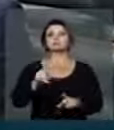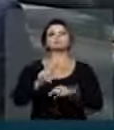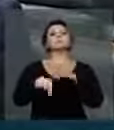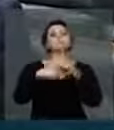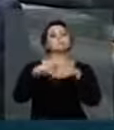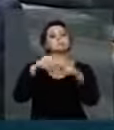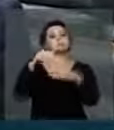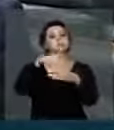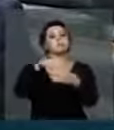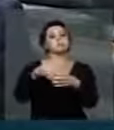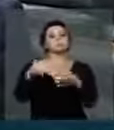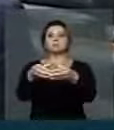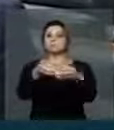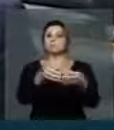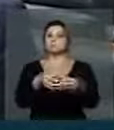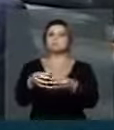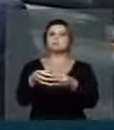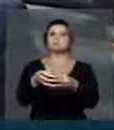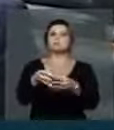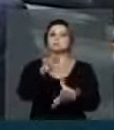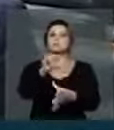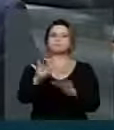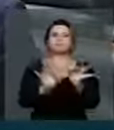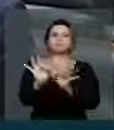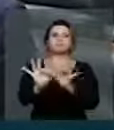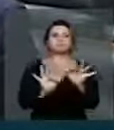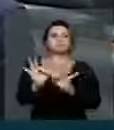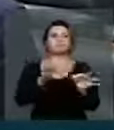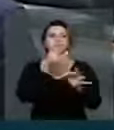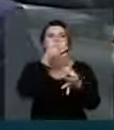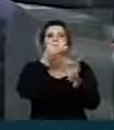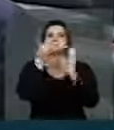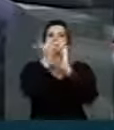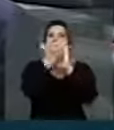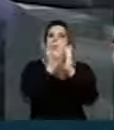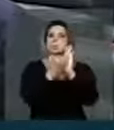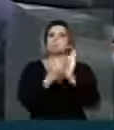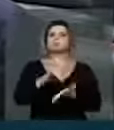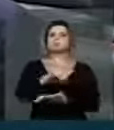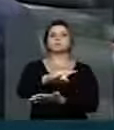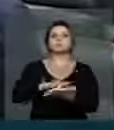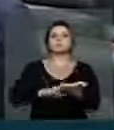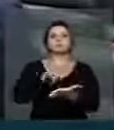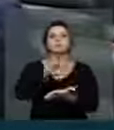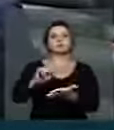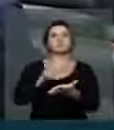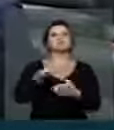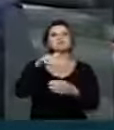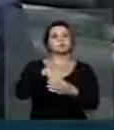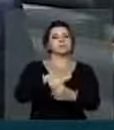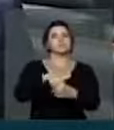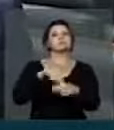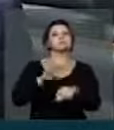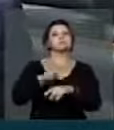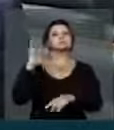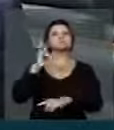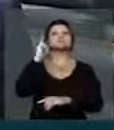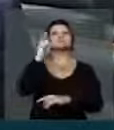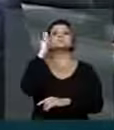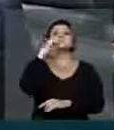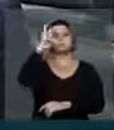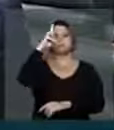Excelência designar uma comissão especial que vai elaborar o parecer a ser submetido a esta Casa. Temos que recordar do